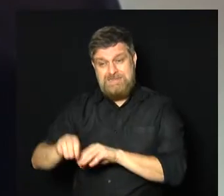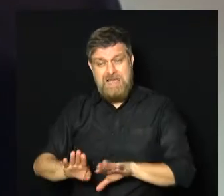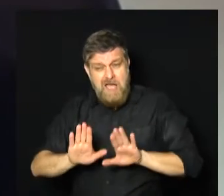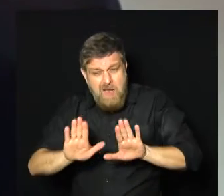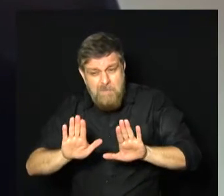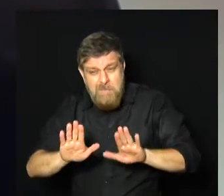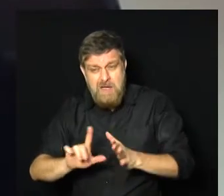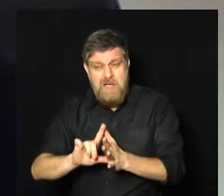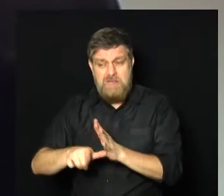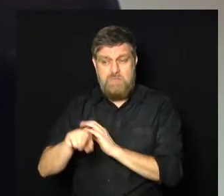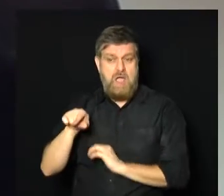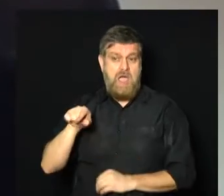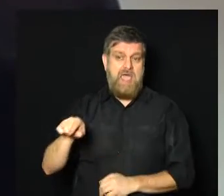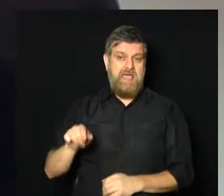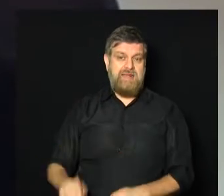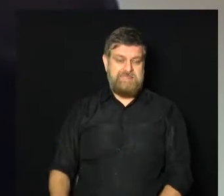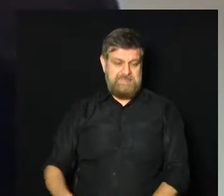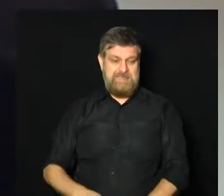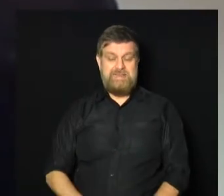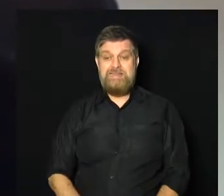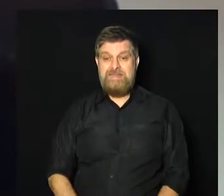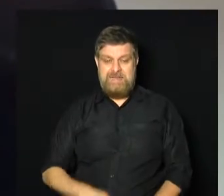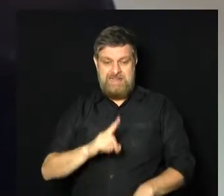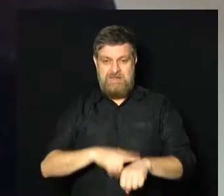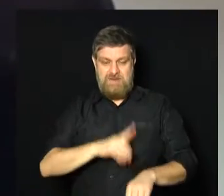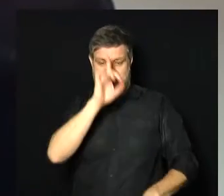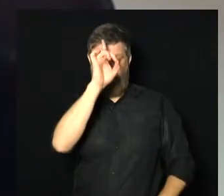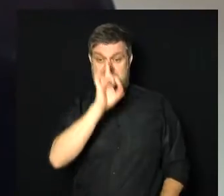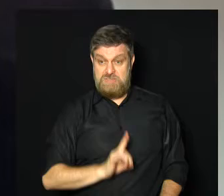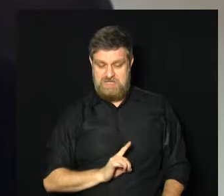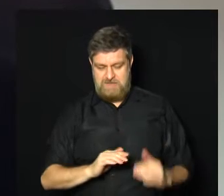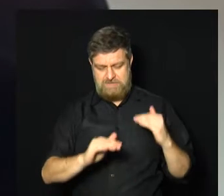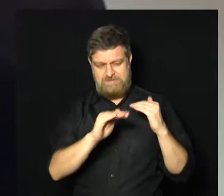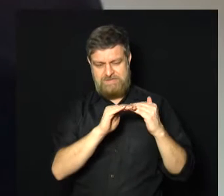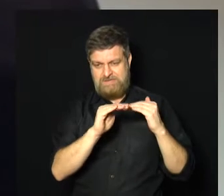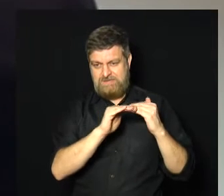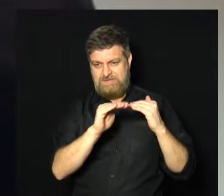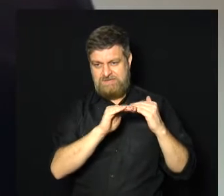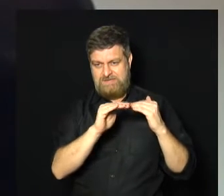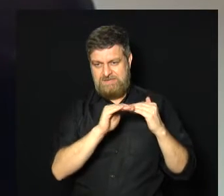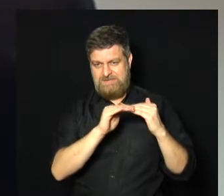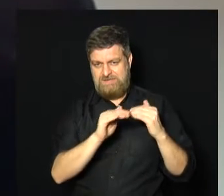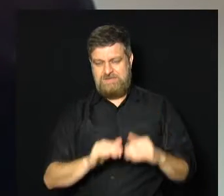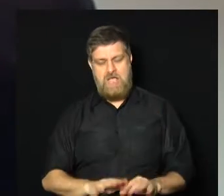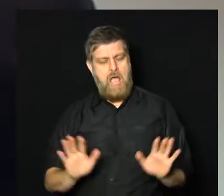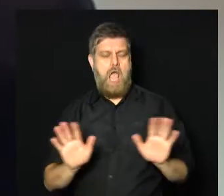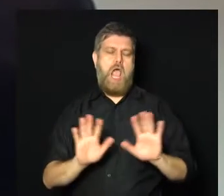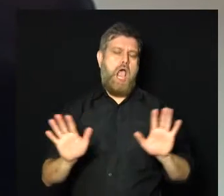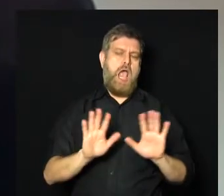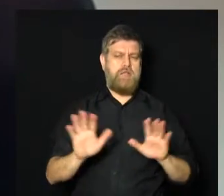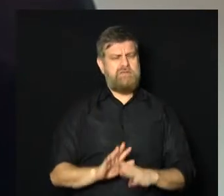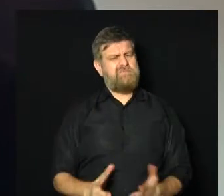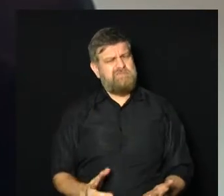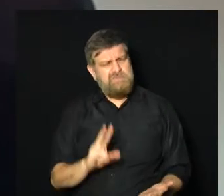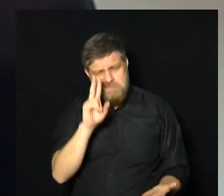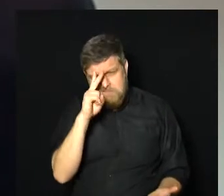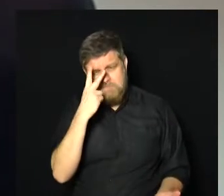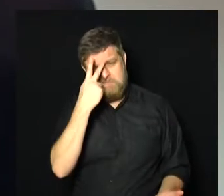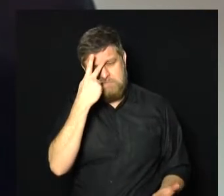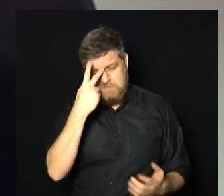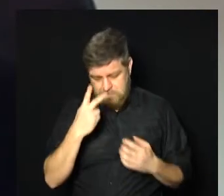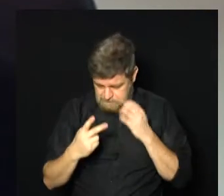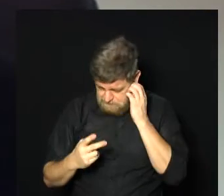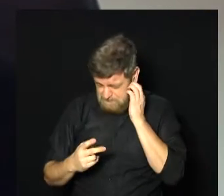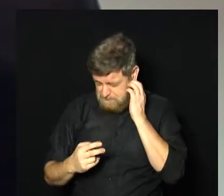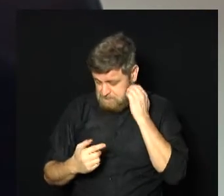não são reconhecidas nos seus direitos como sendo parte da área da educação. Então, eu